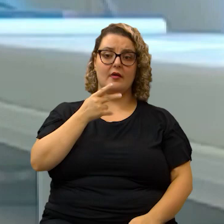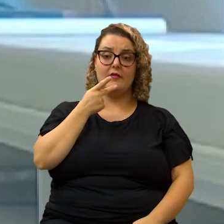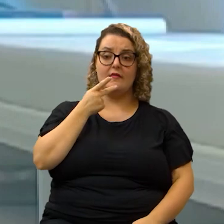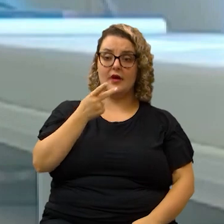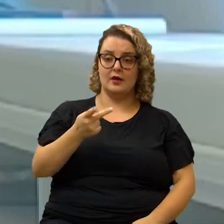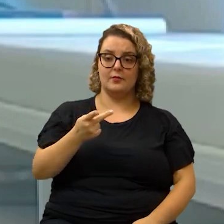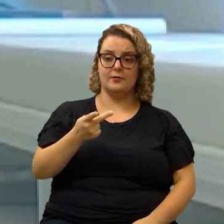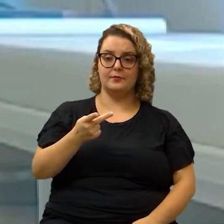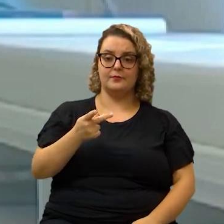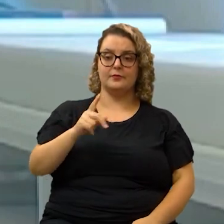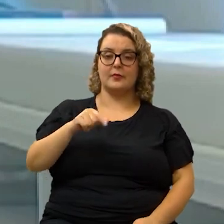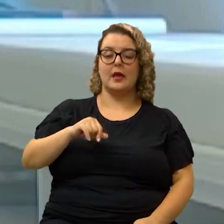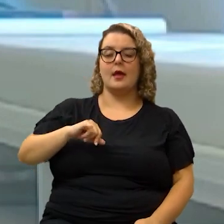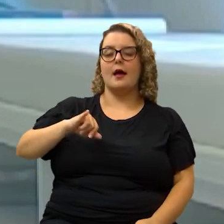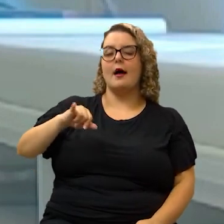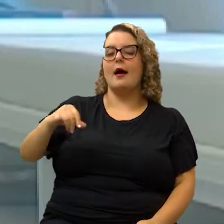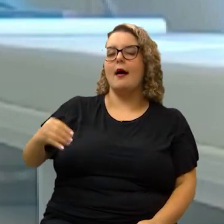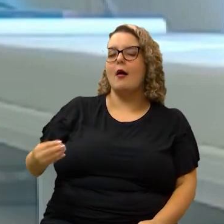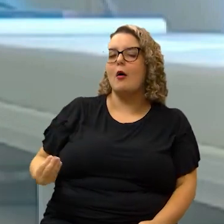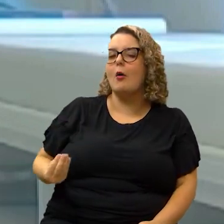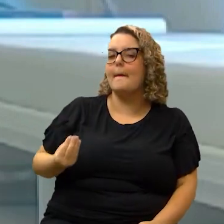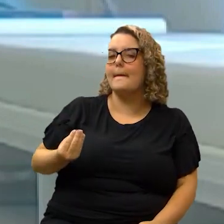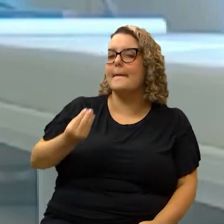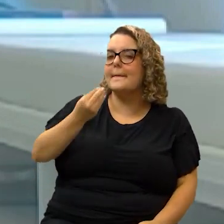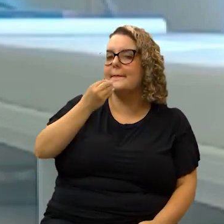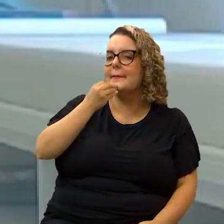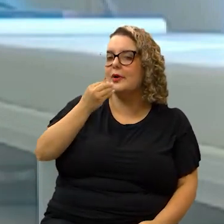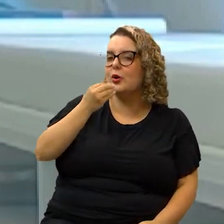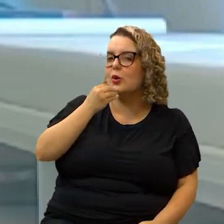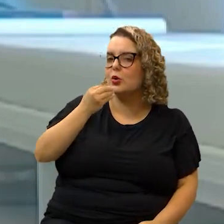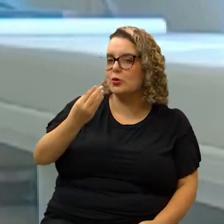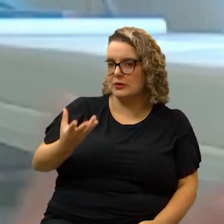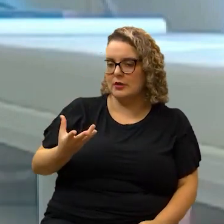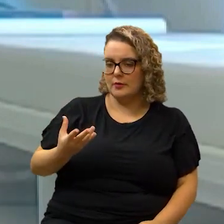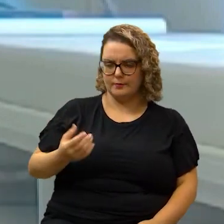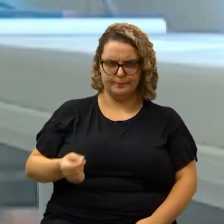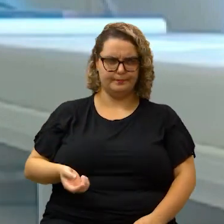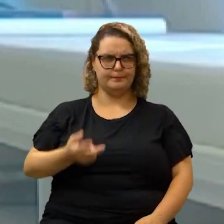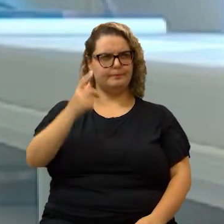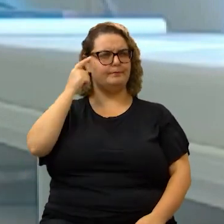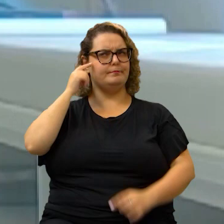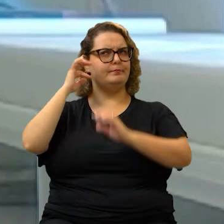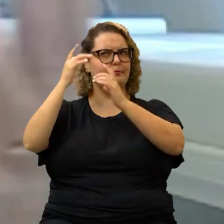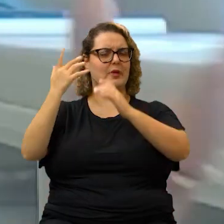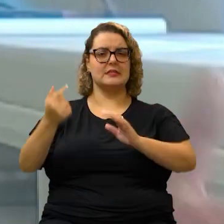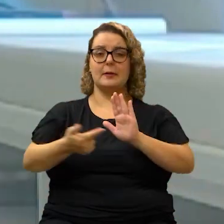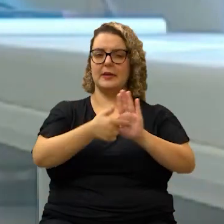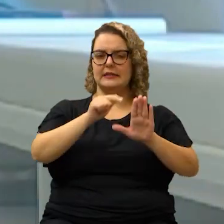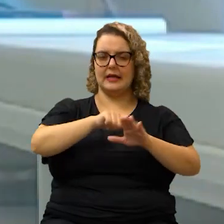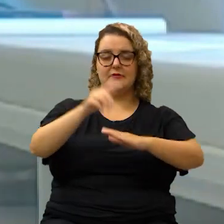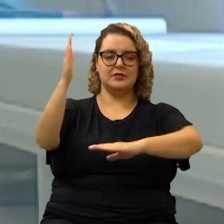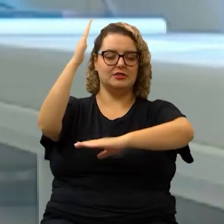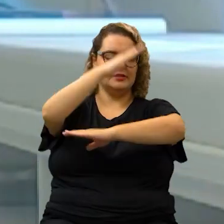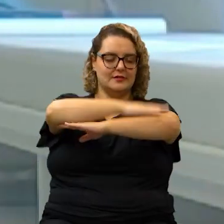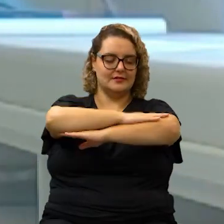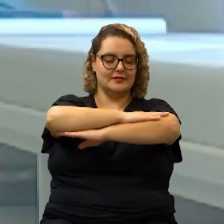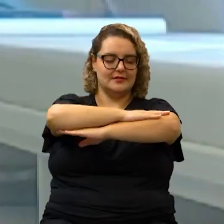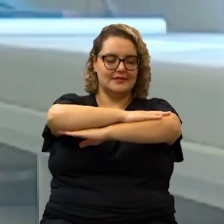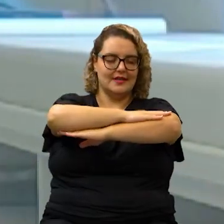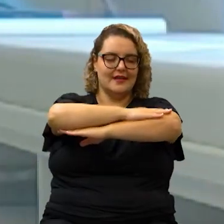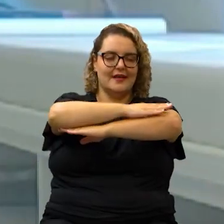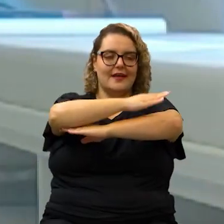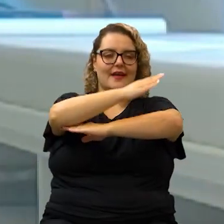fala, é uma janela de oportunidades, né? Quando a gente pensa numa janela abrindo, a gente pensa numa coisa boa, não